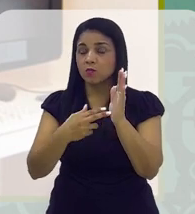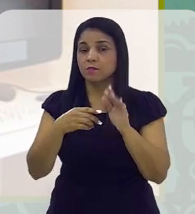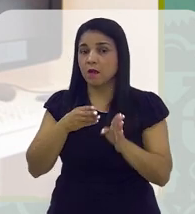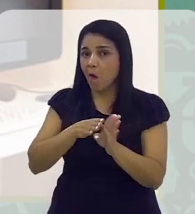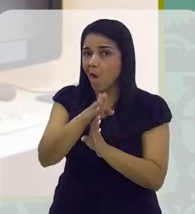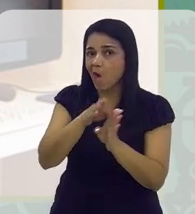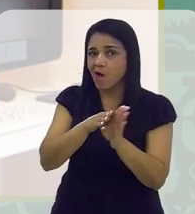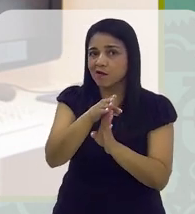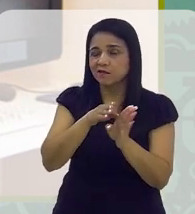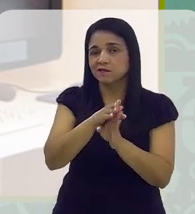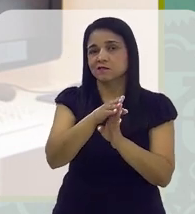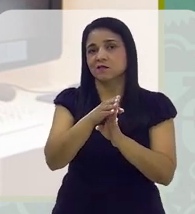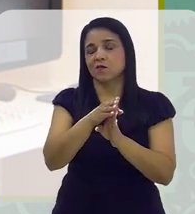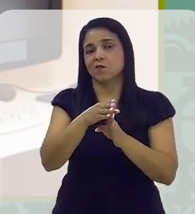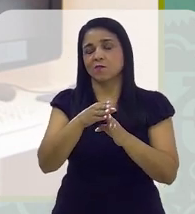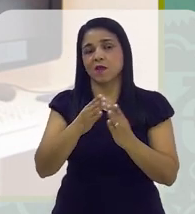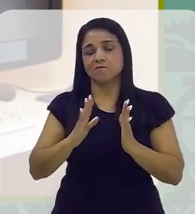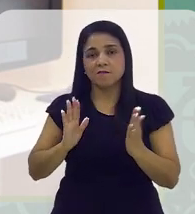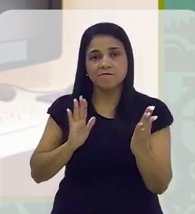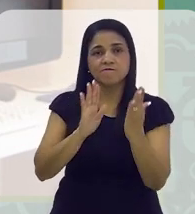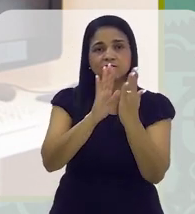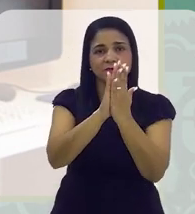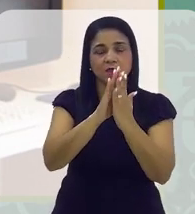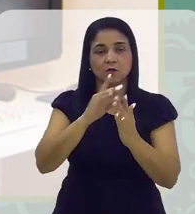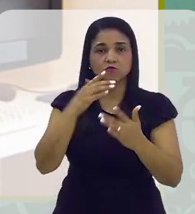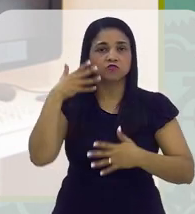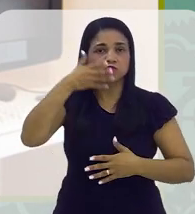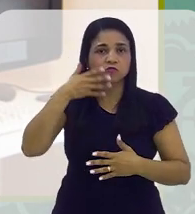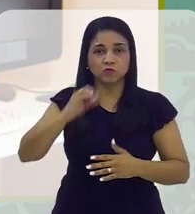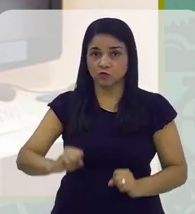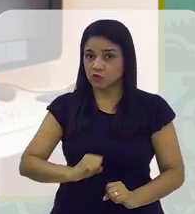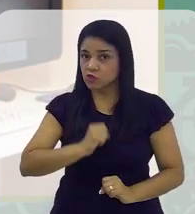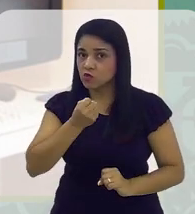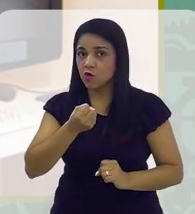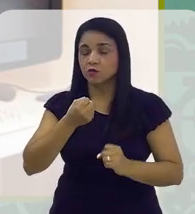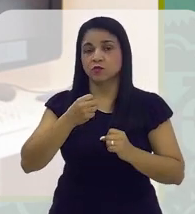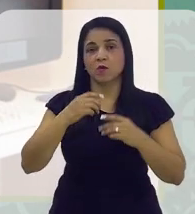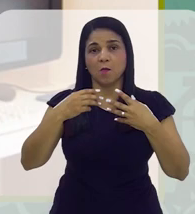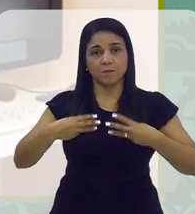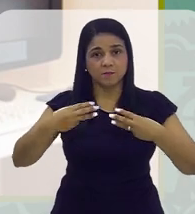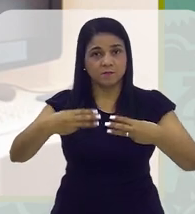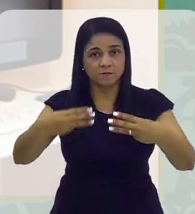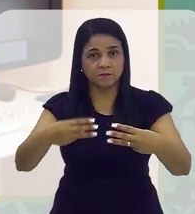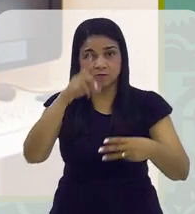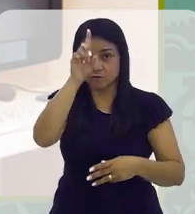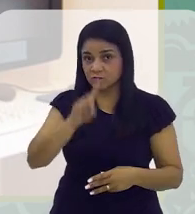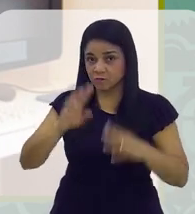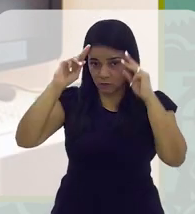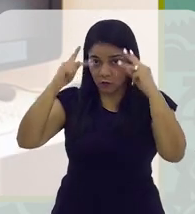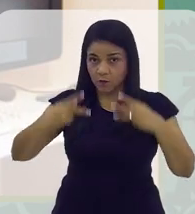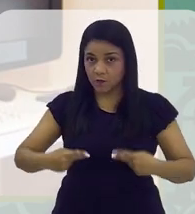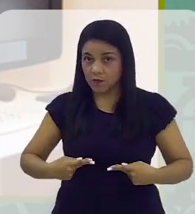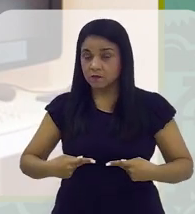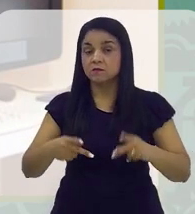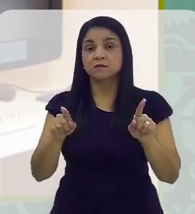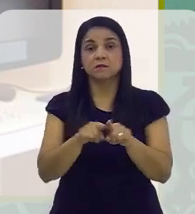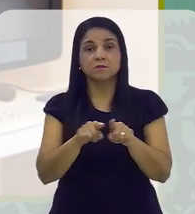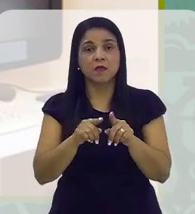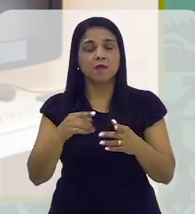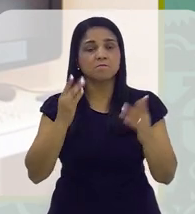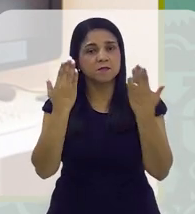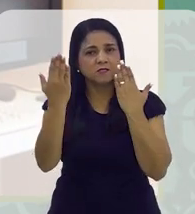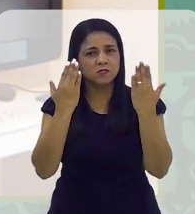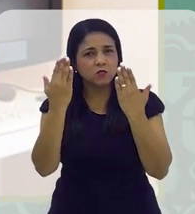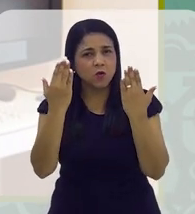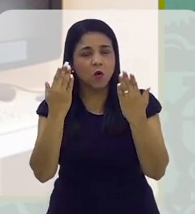o Enfrentamento ao Discurso de Ódio e ao Extremismo no Brasil, do Ministério dos Direitos Humanos. Vamos contar ainda também com a participação